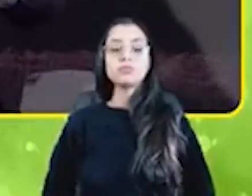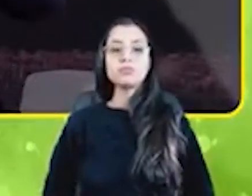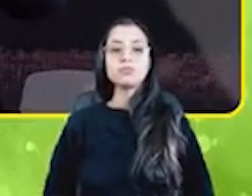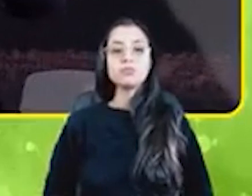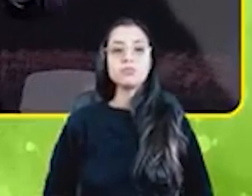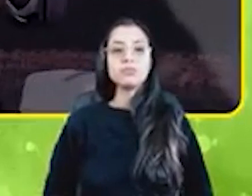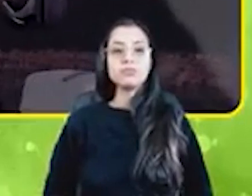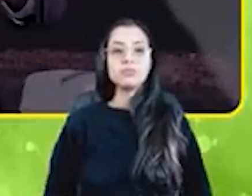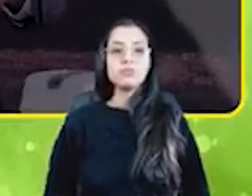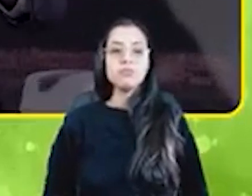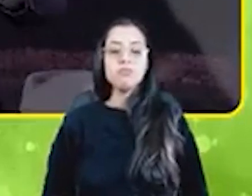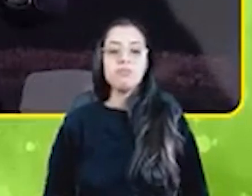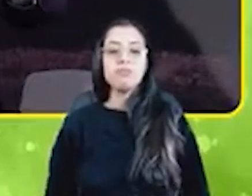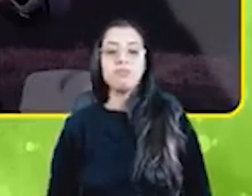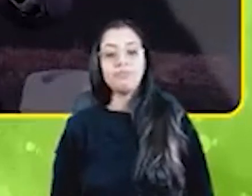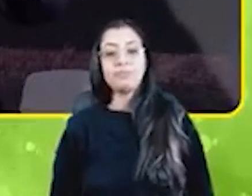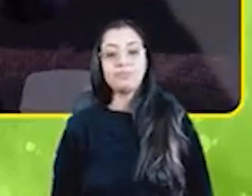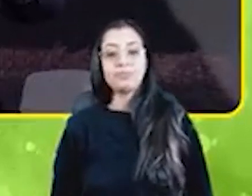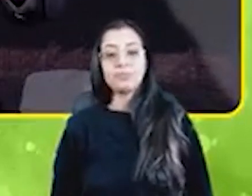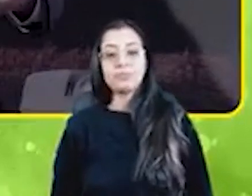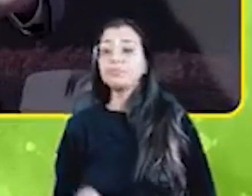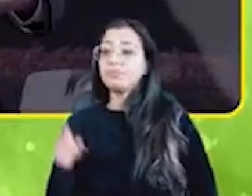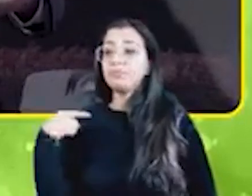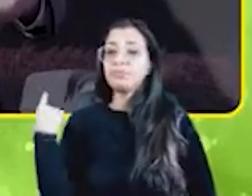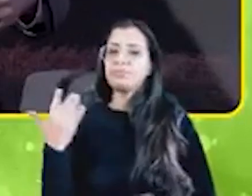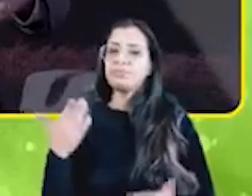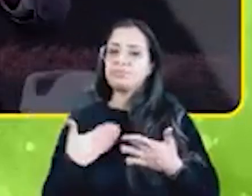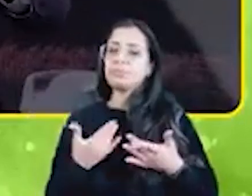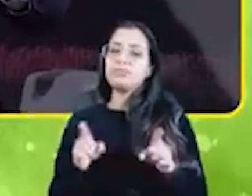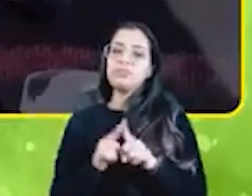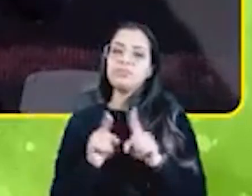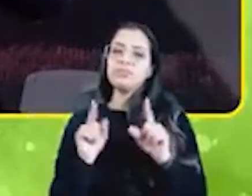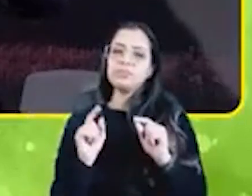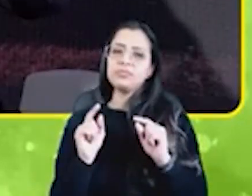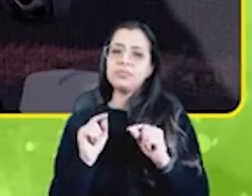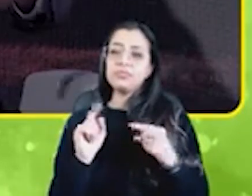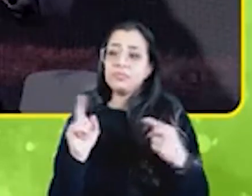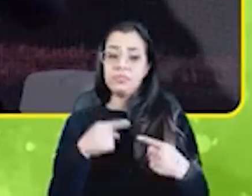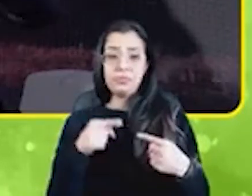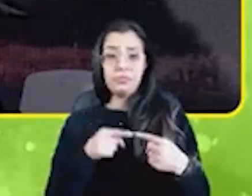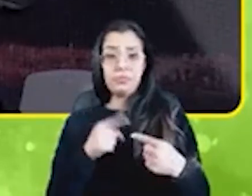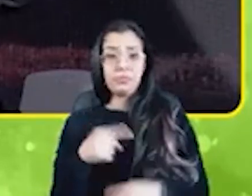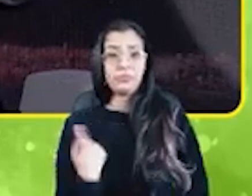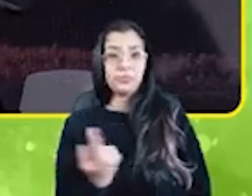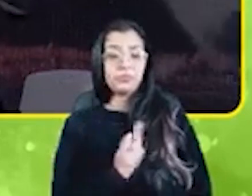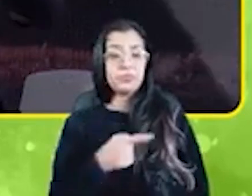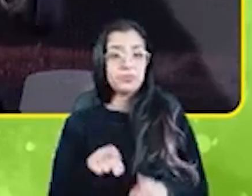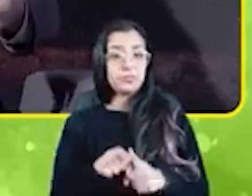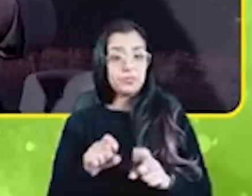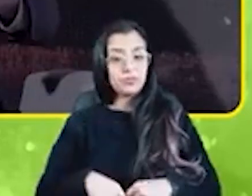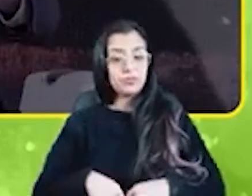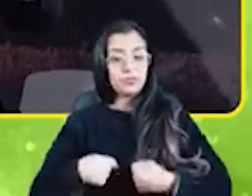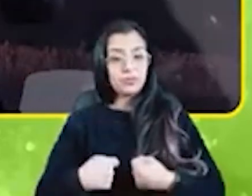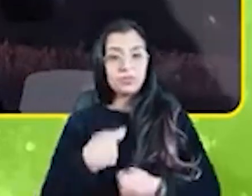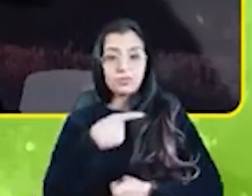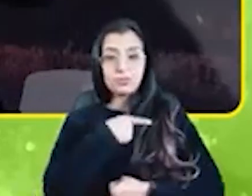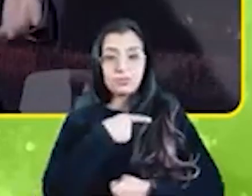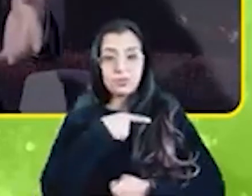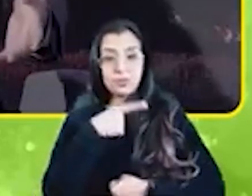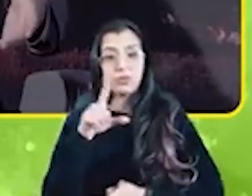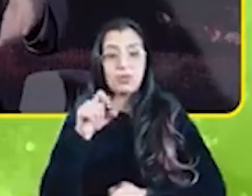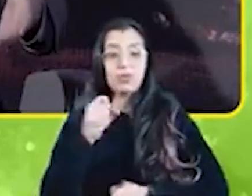baseado em dados bem firmes A grande maioria das nossas metas e de nossos esforços que na última década a base a